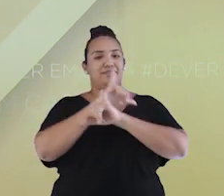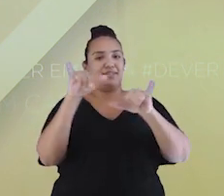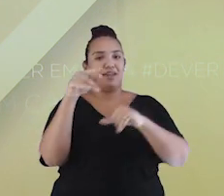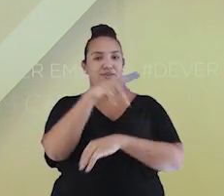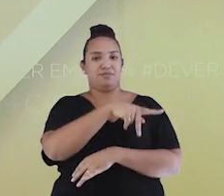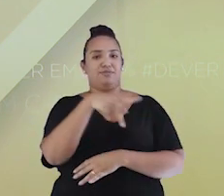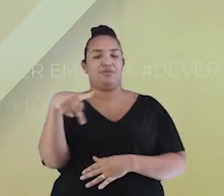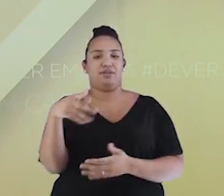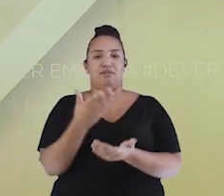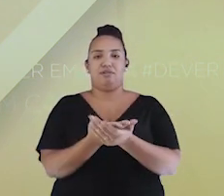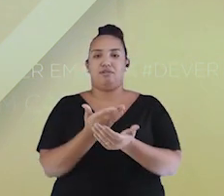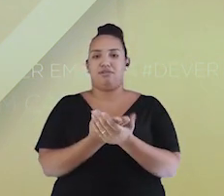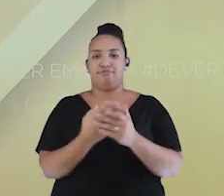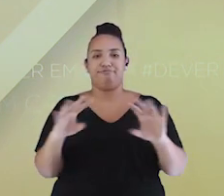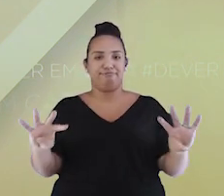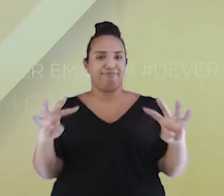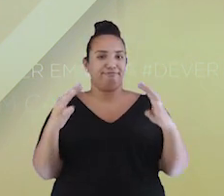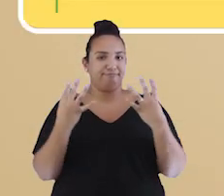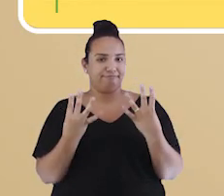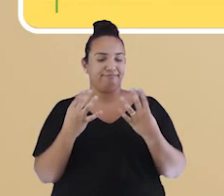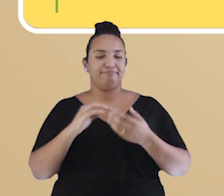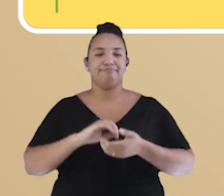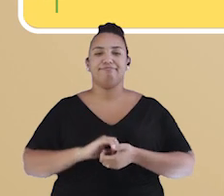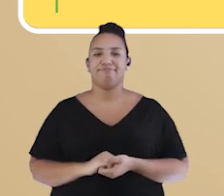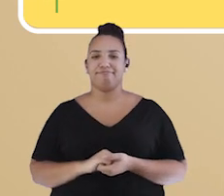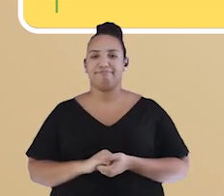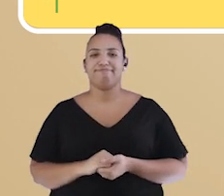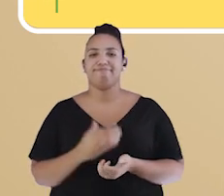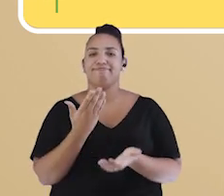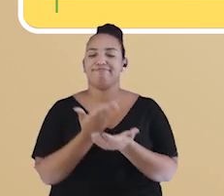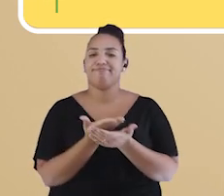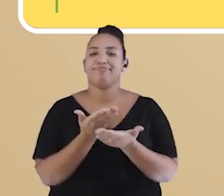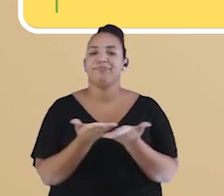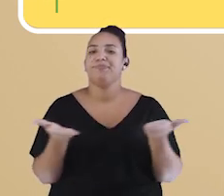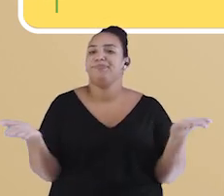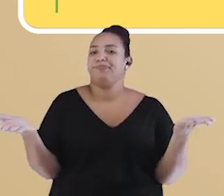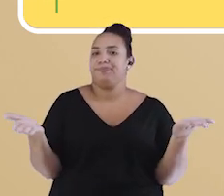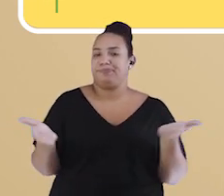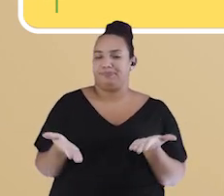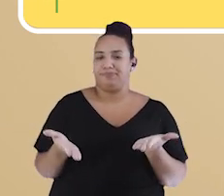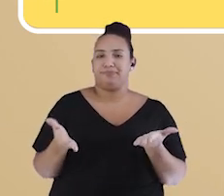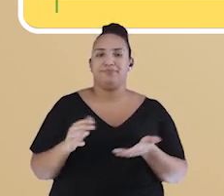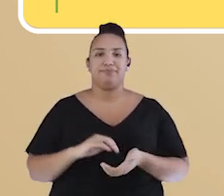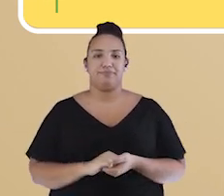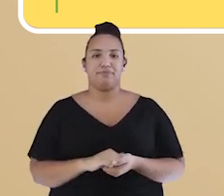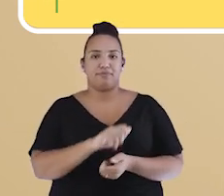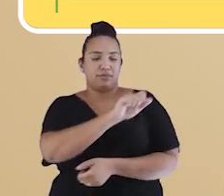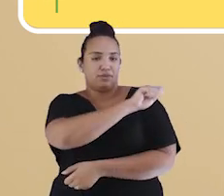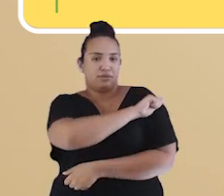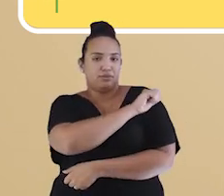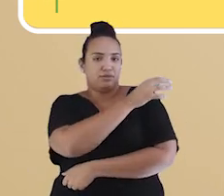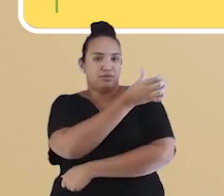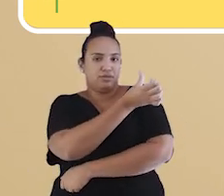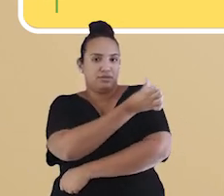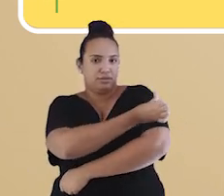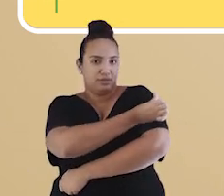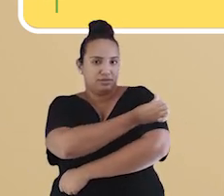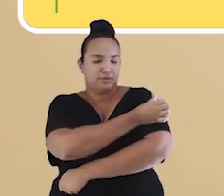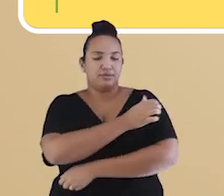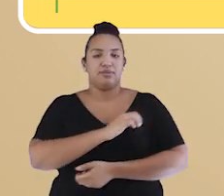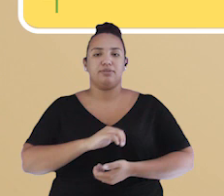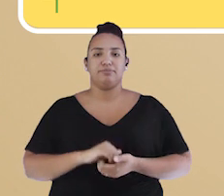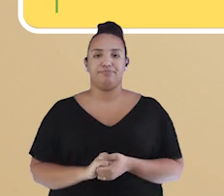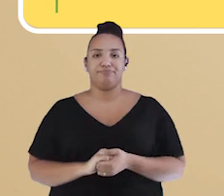e professoras que estão nos assistindo. Esta aula é destinada ao 6º ano dos anos finais